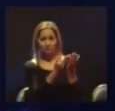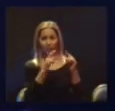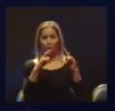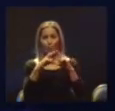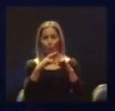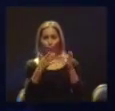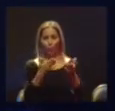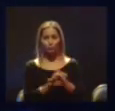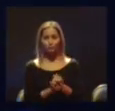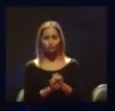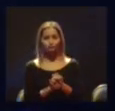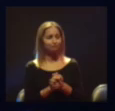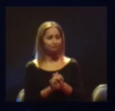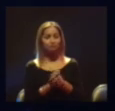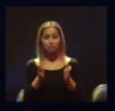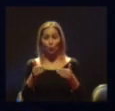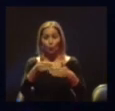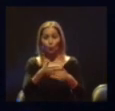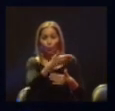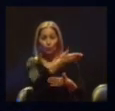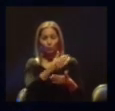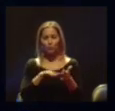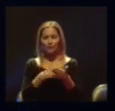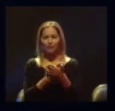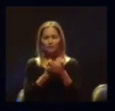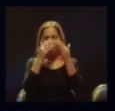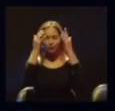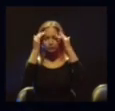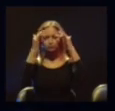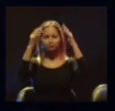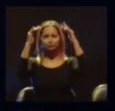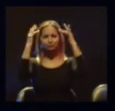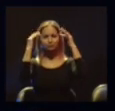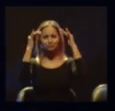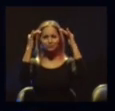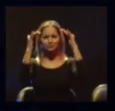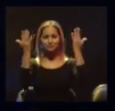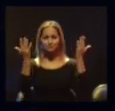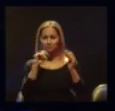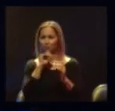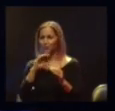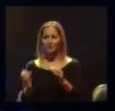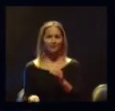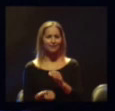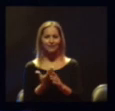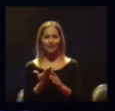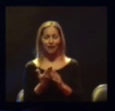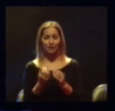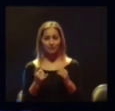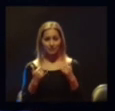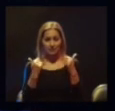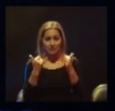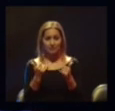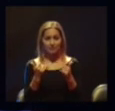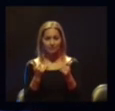cubo. É um cubo que lhes dá asas à imaginação para criar um momento que se segue